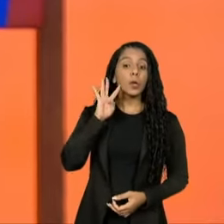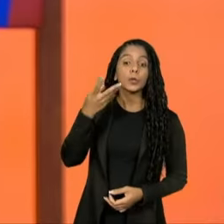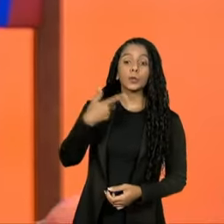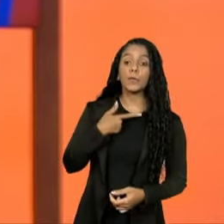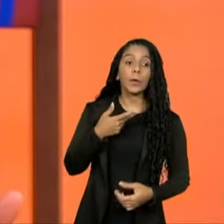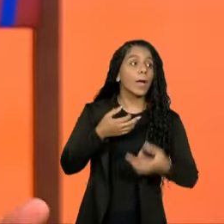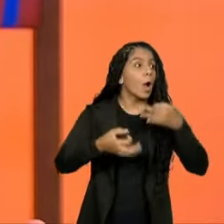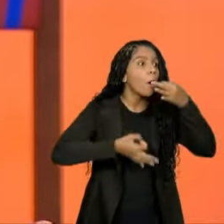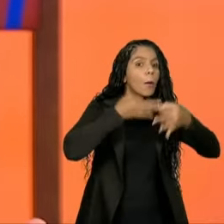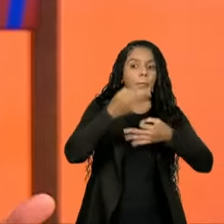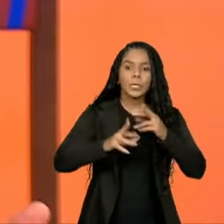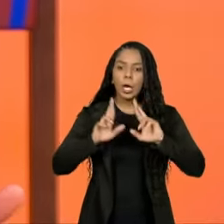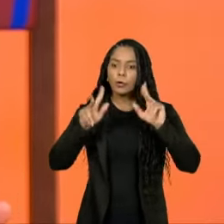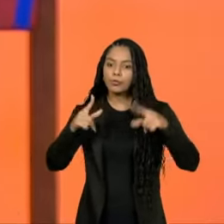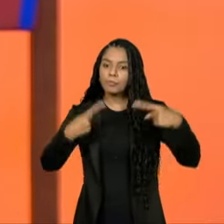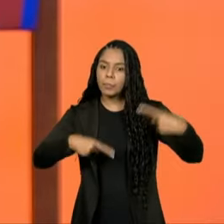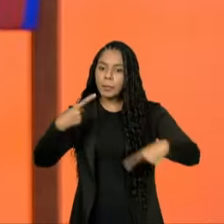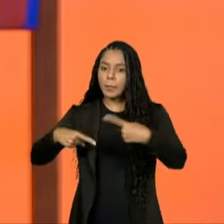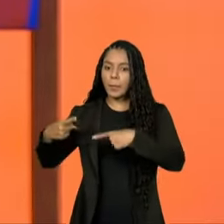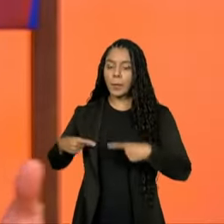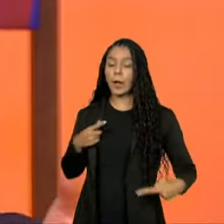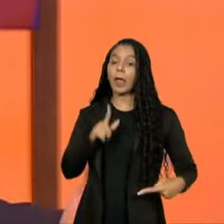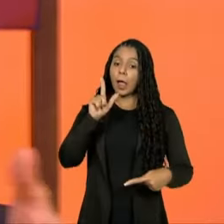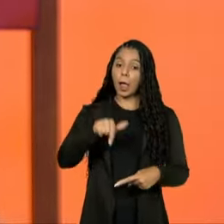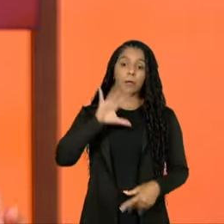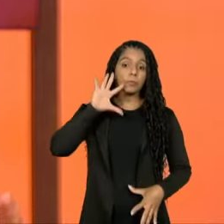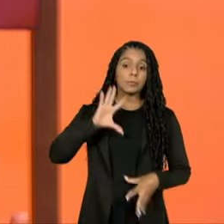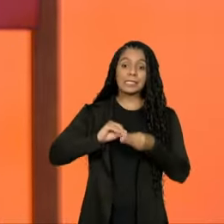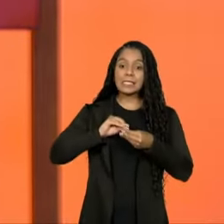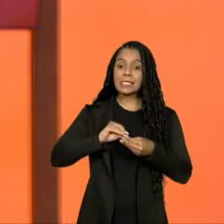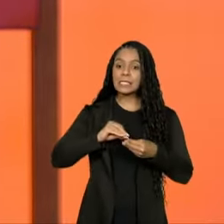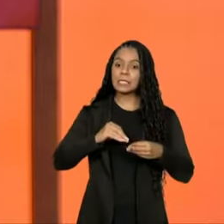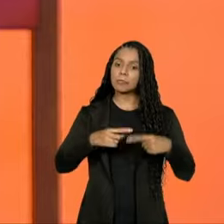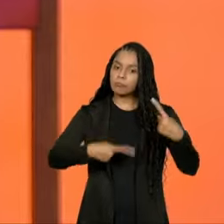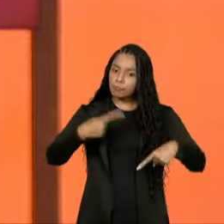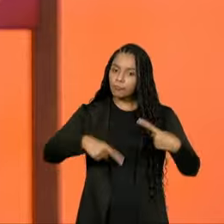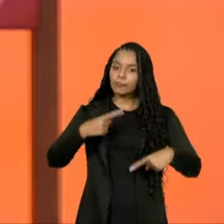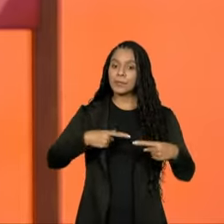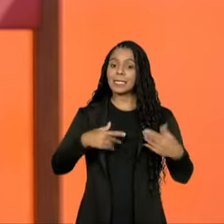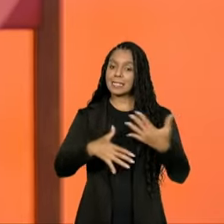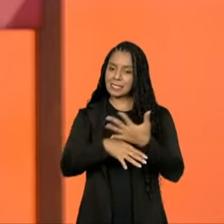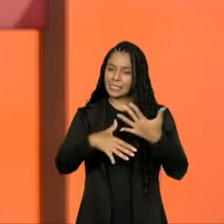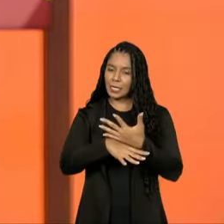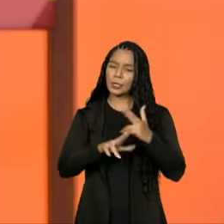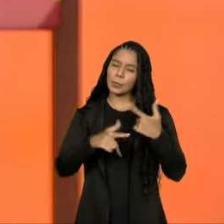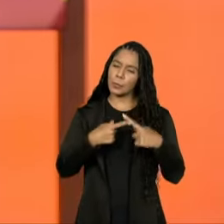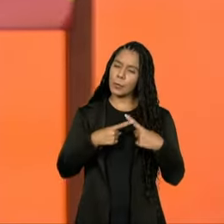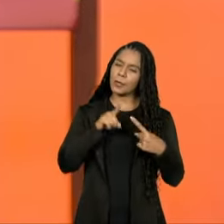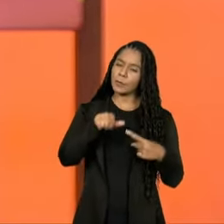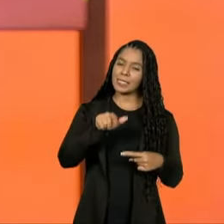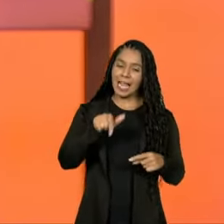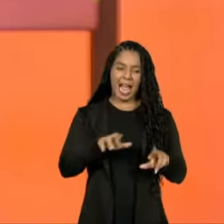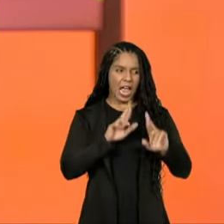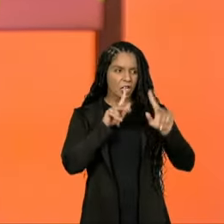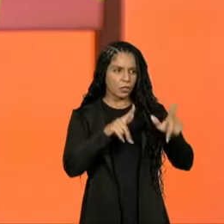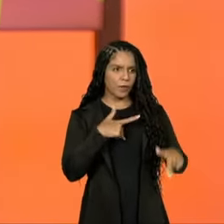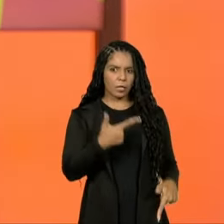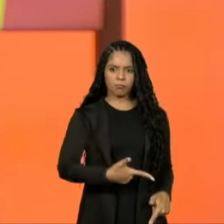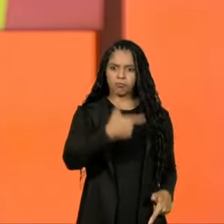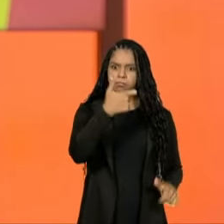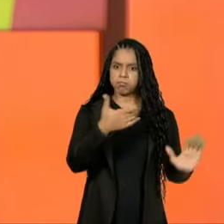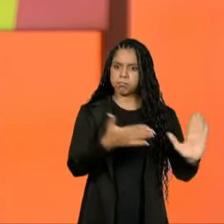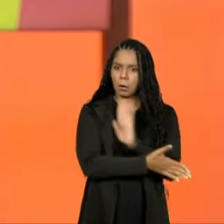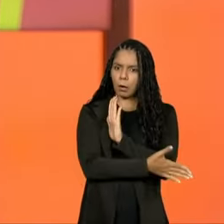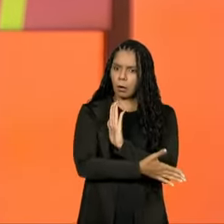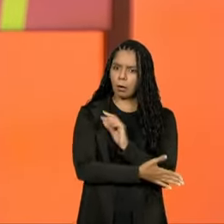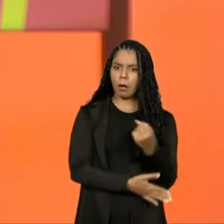opinião diferente. Da cidade, é o lugar da síntese. Polis, né? É o lugar da síntese, é o lugar onde as pessoas. Quando você, por ser diferente, é eliminado, não foi